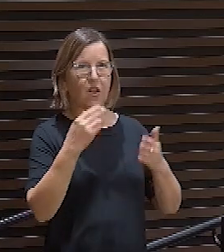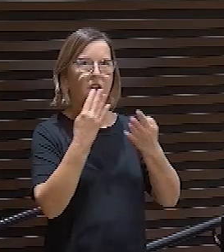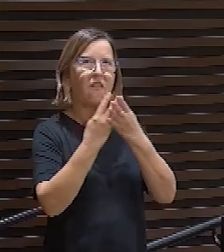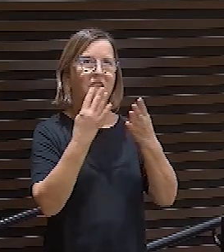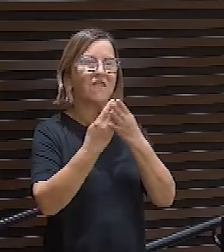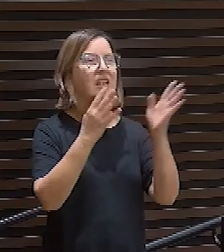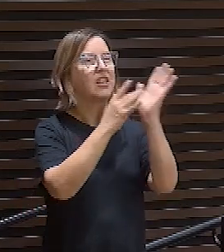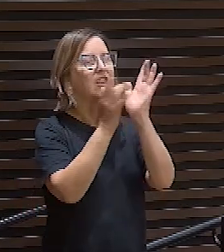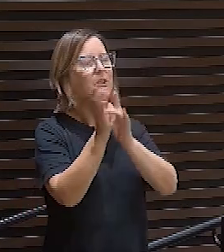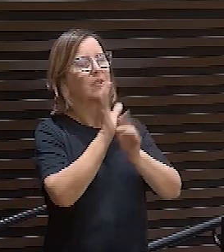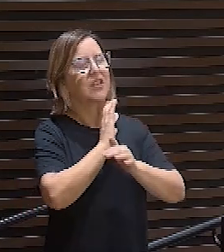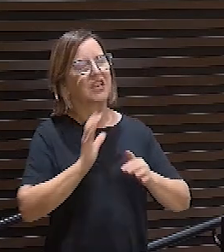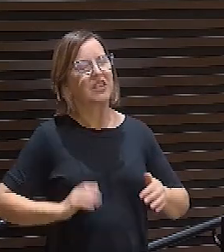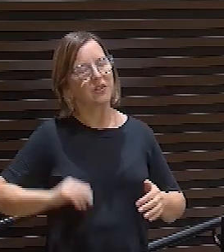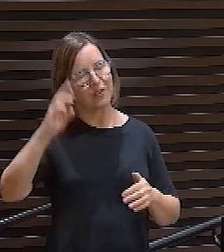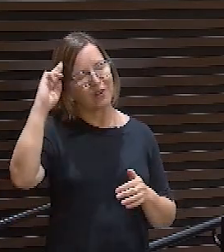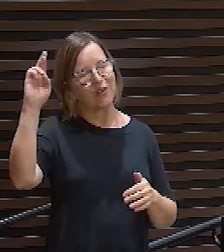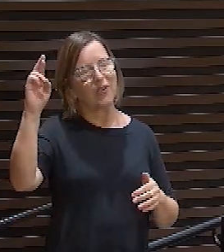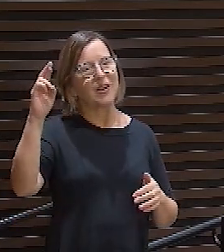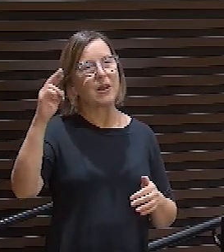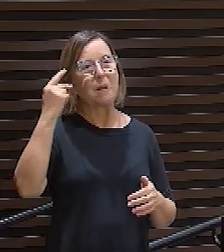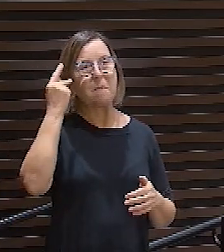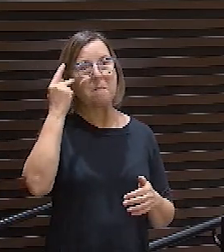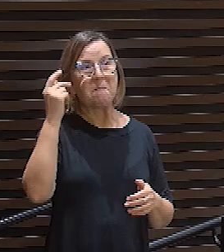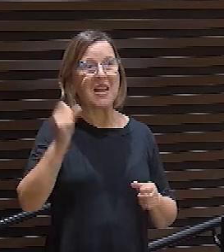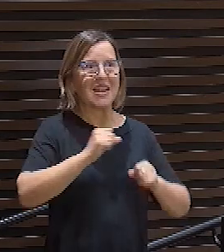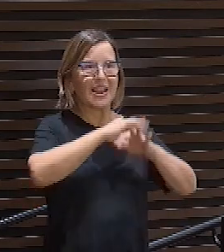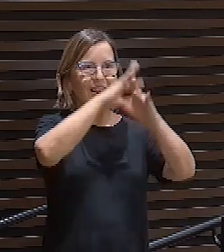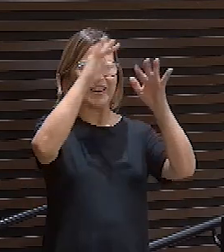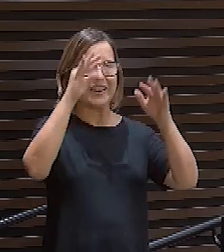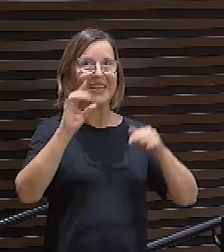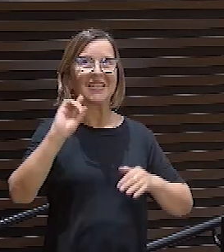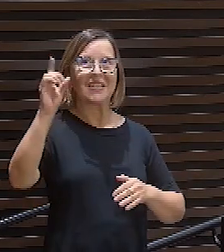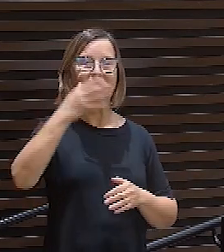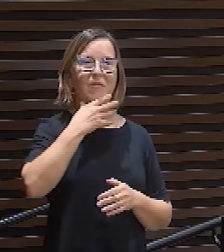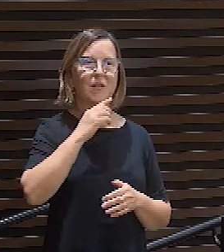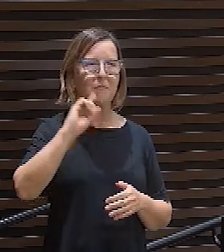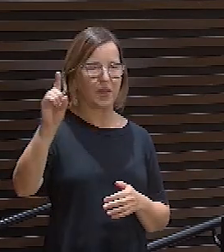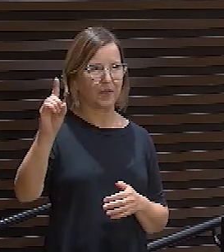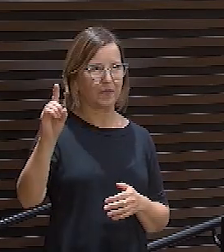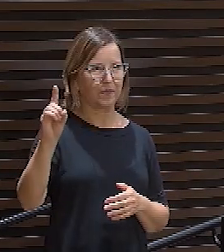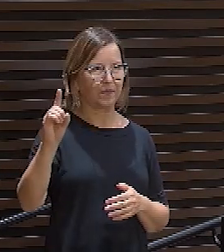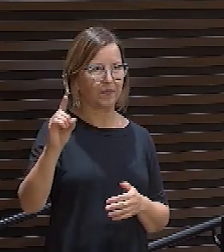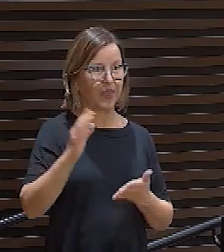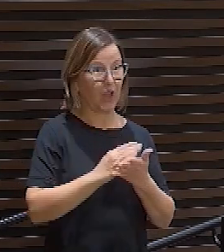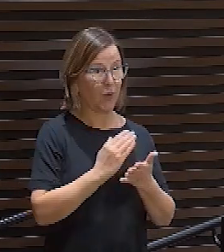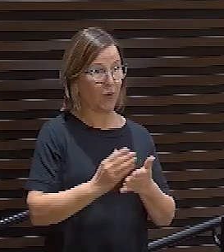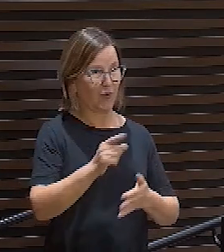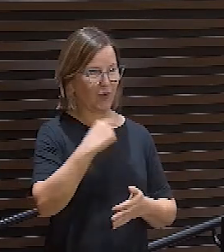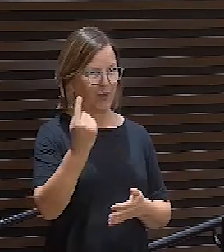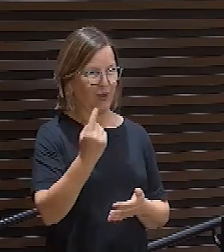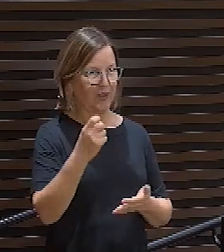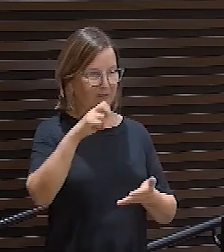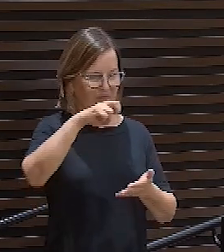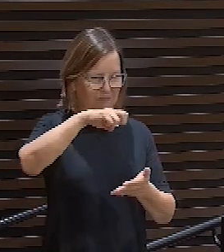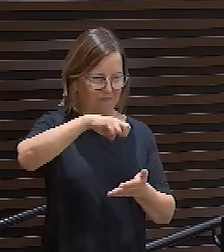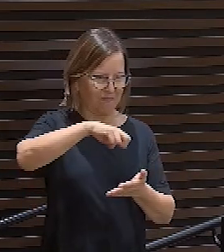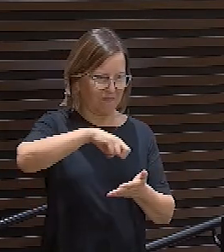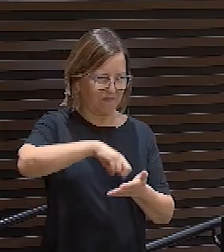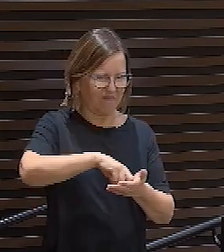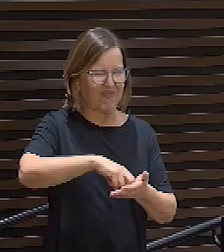glória de Deus Pai. Alguns de nós vamos dobrar o nosso joelho em